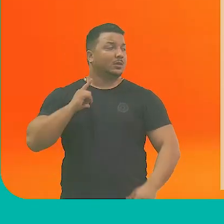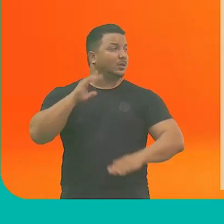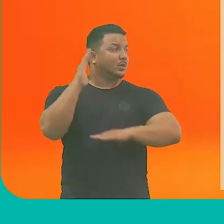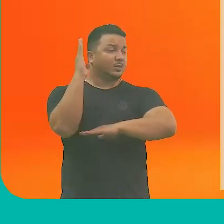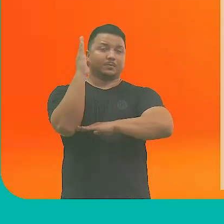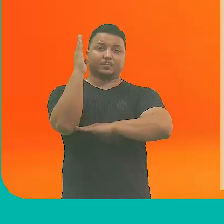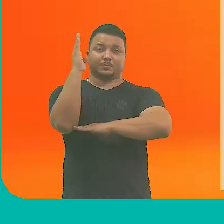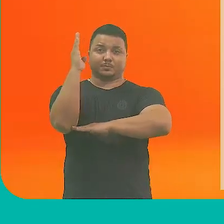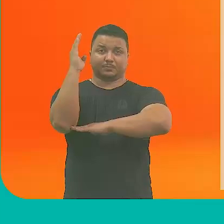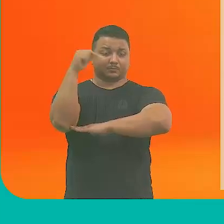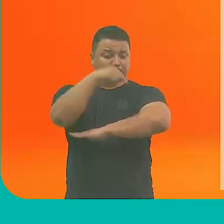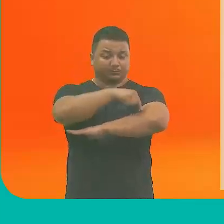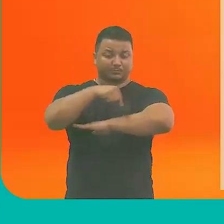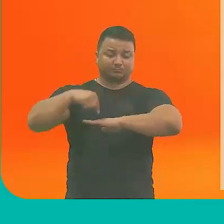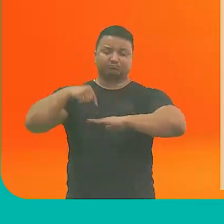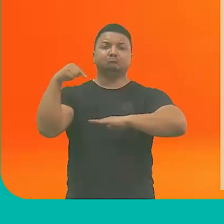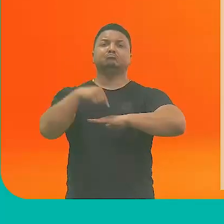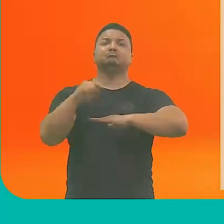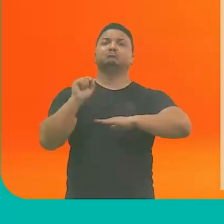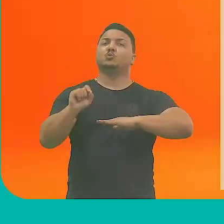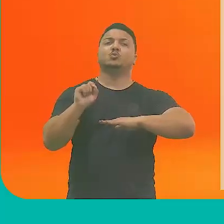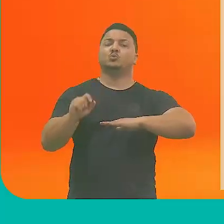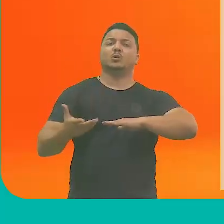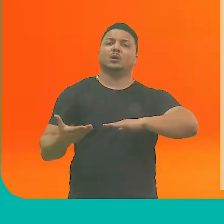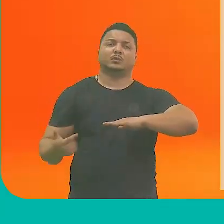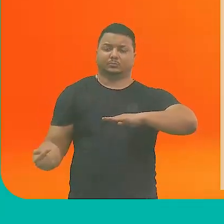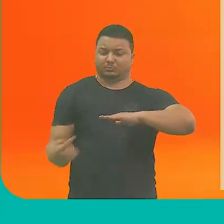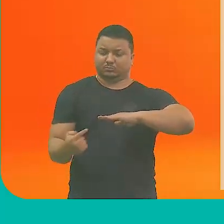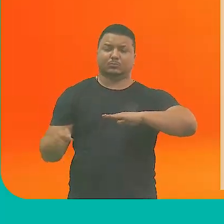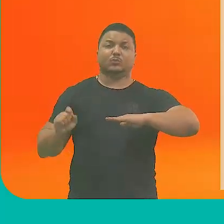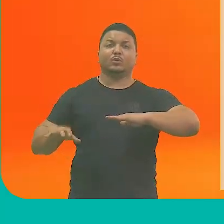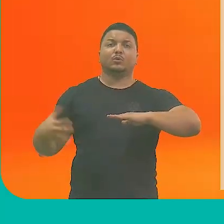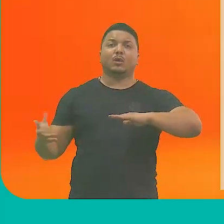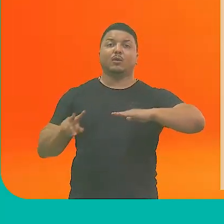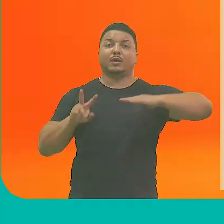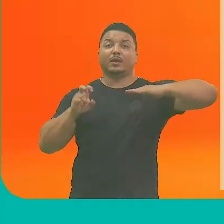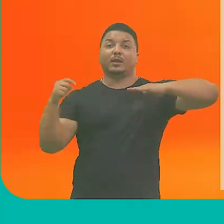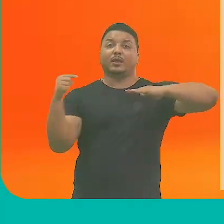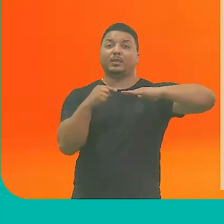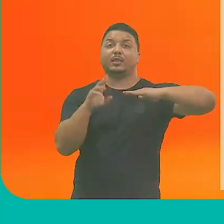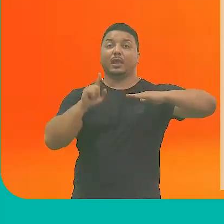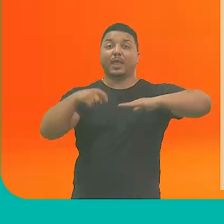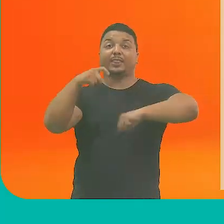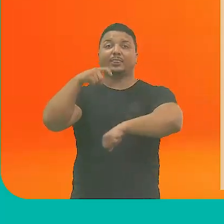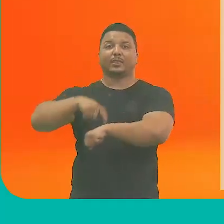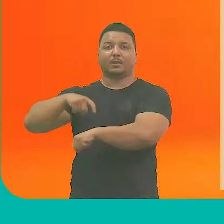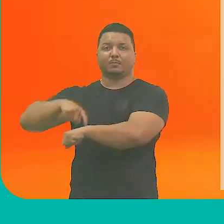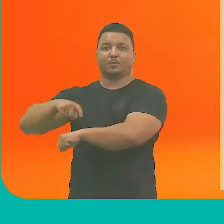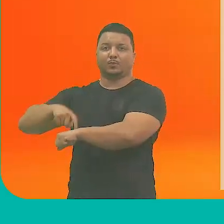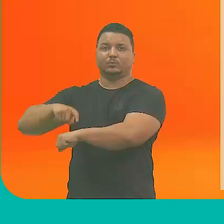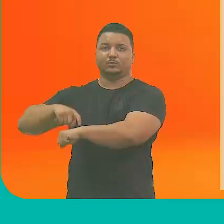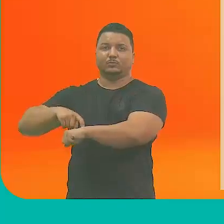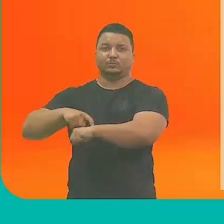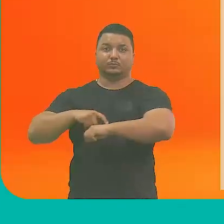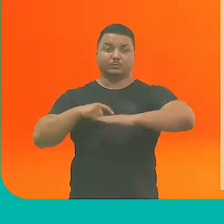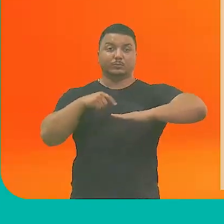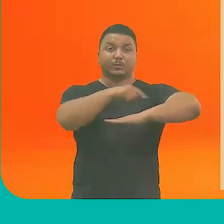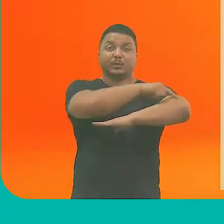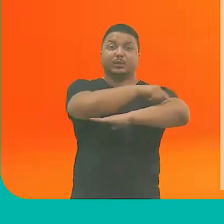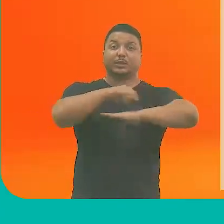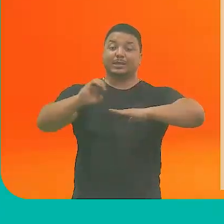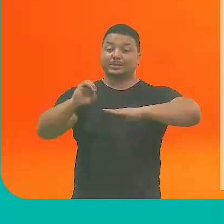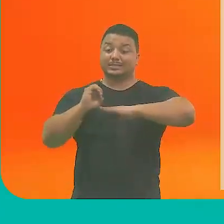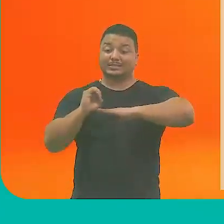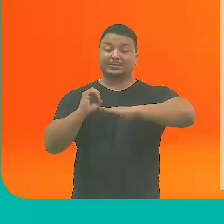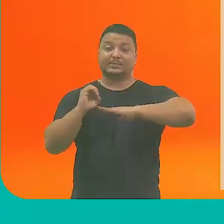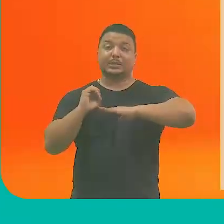eixo horizontal? O eixo horizontal está determinando o quê? O tempo, não é? E esse tempo ele vai de